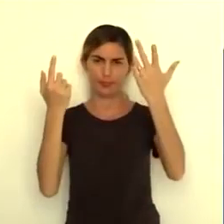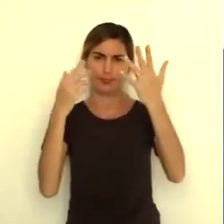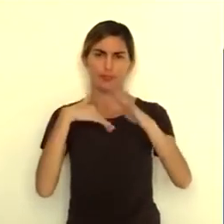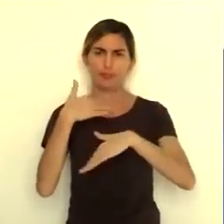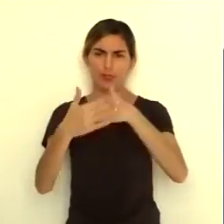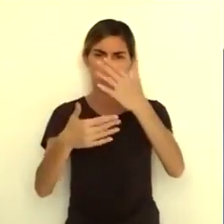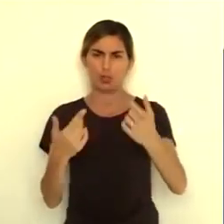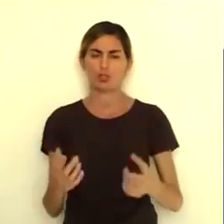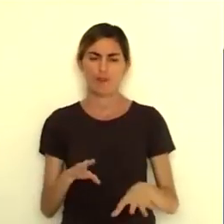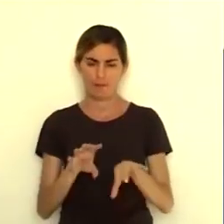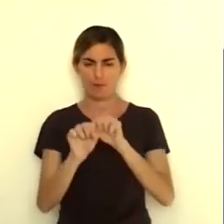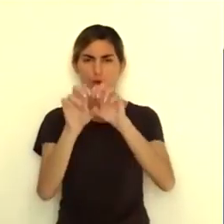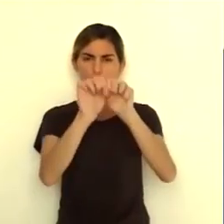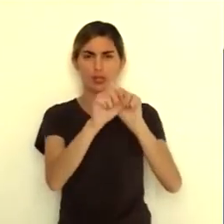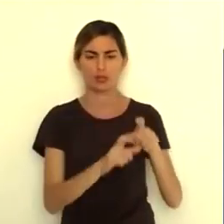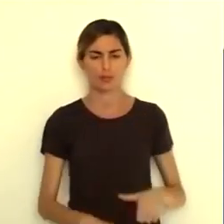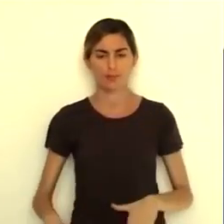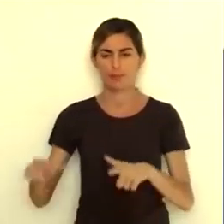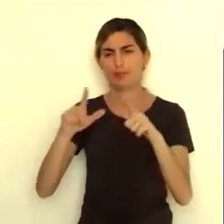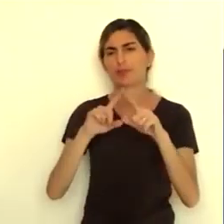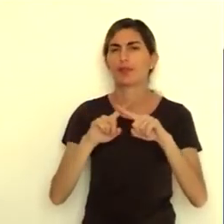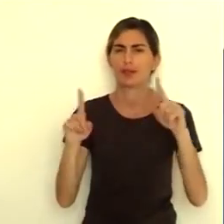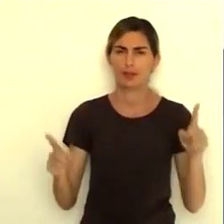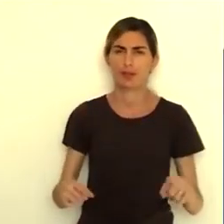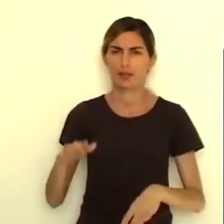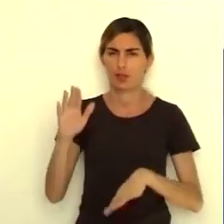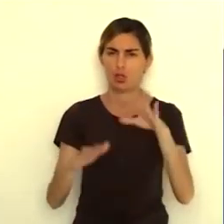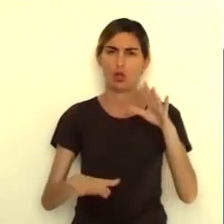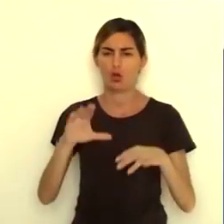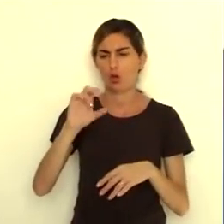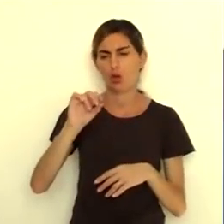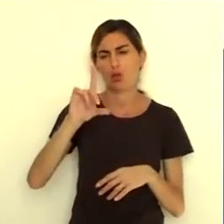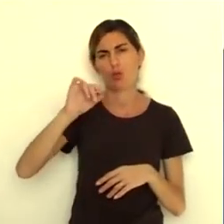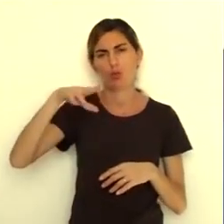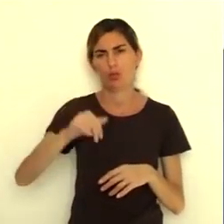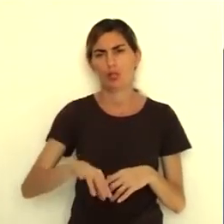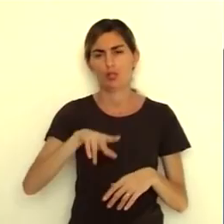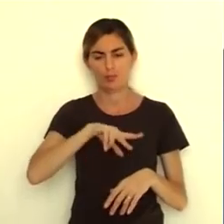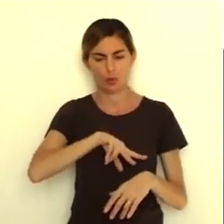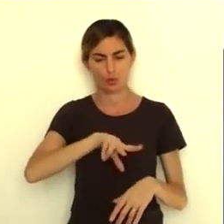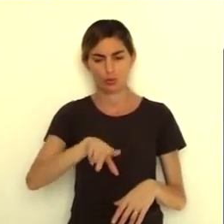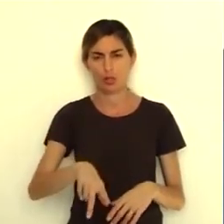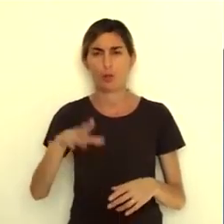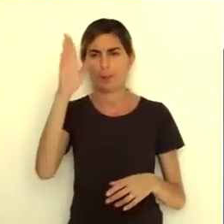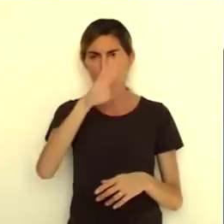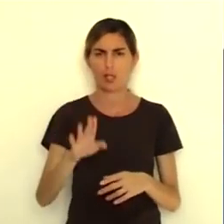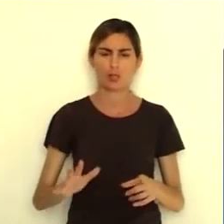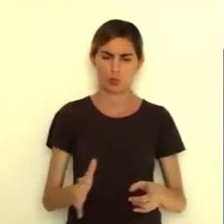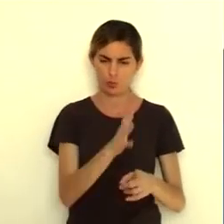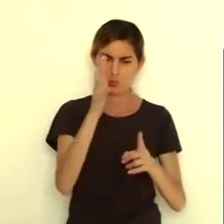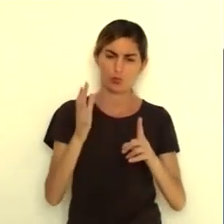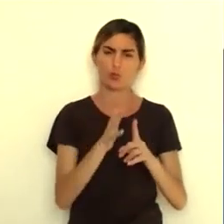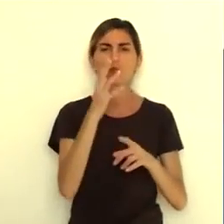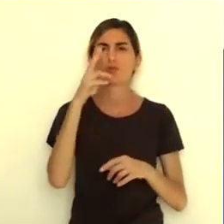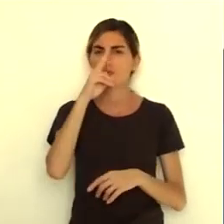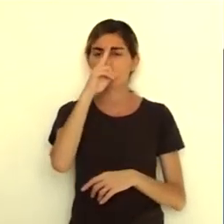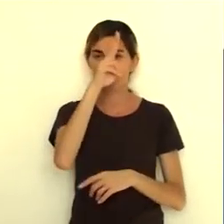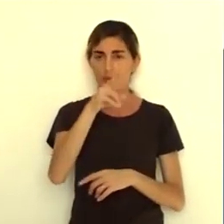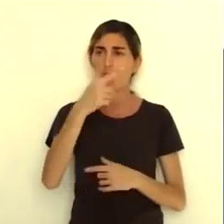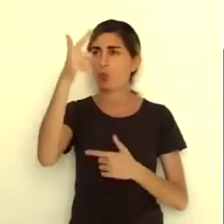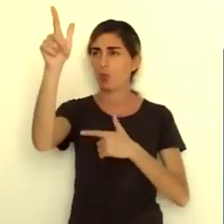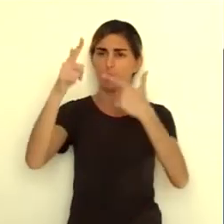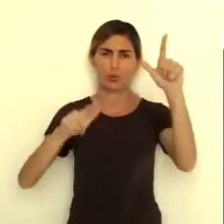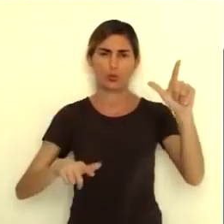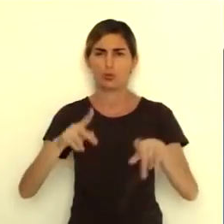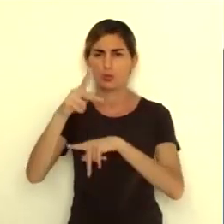se instalou durante o processo de formação territorial. Apesar de ter sido uma colônia de exploração de Portugal, o Brasil recebeu forte